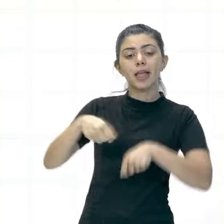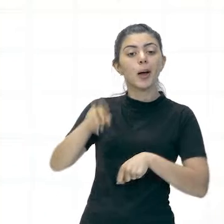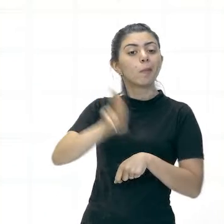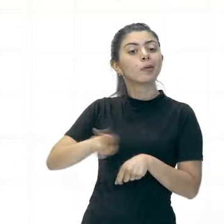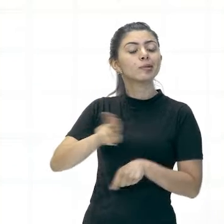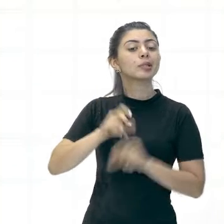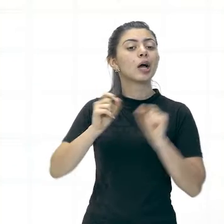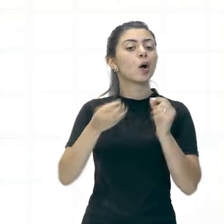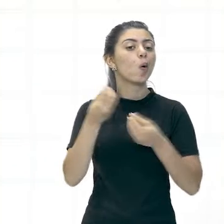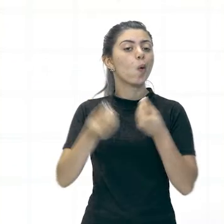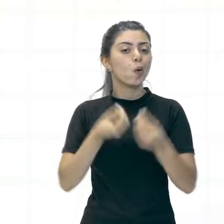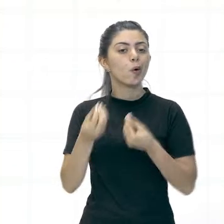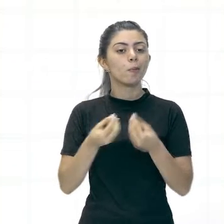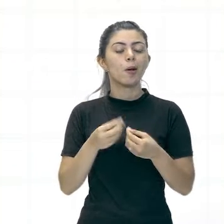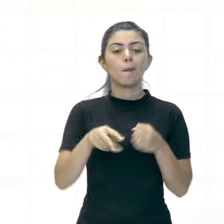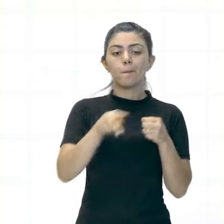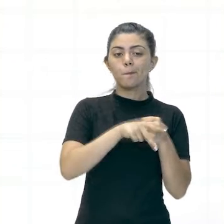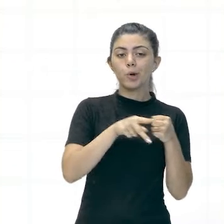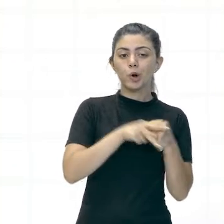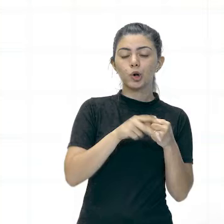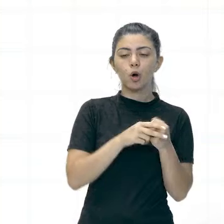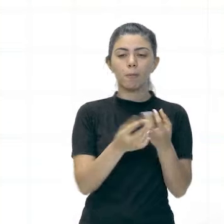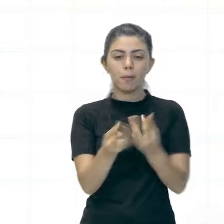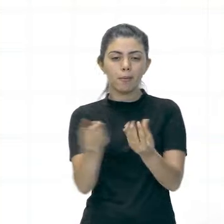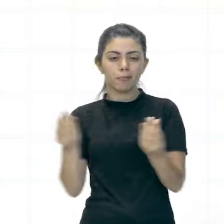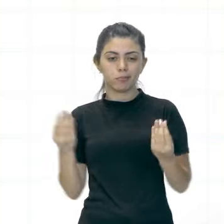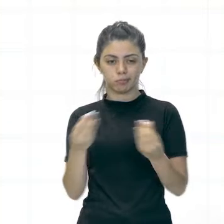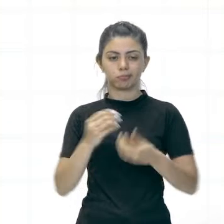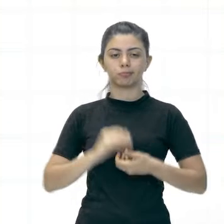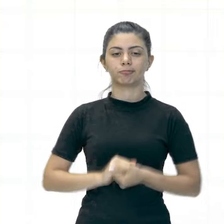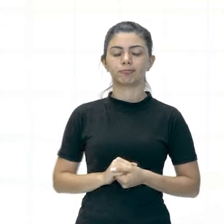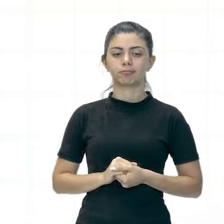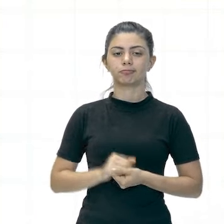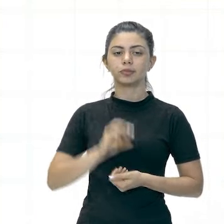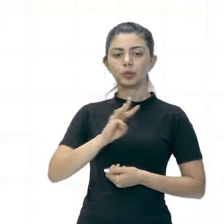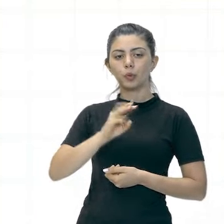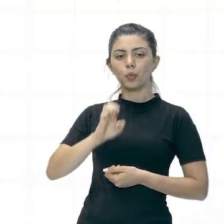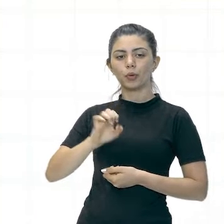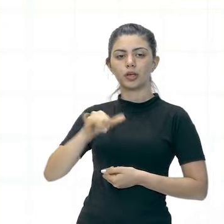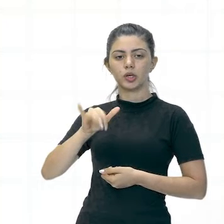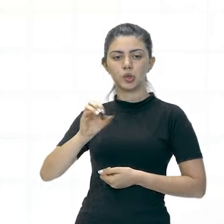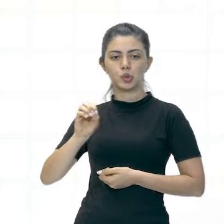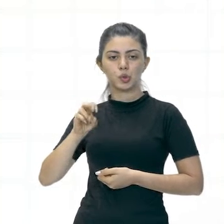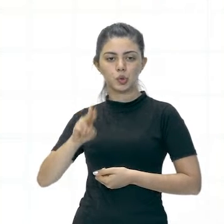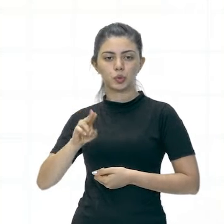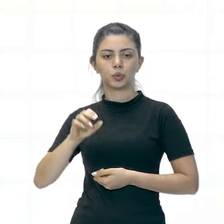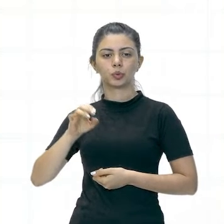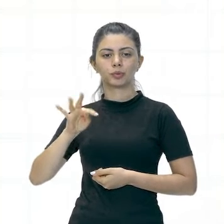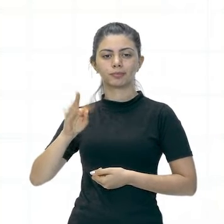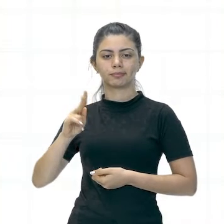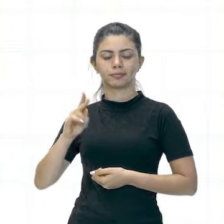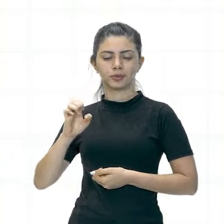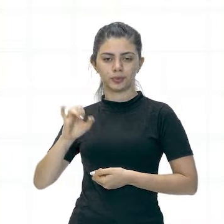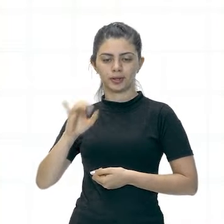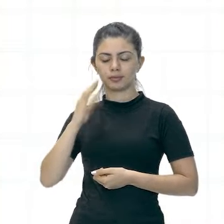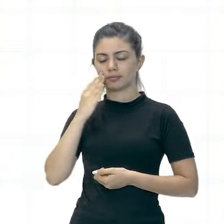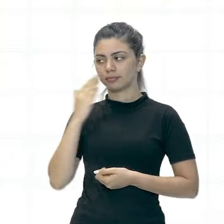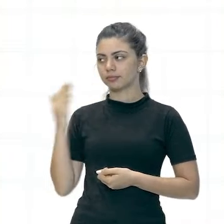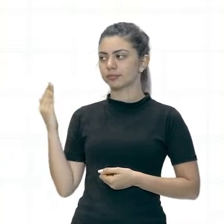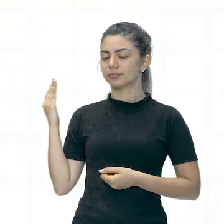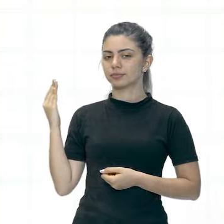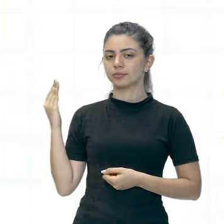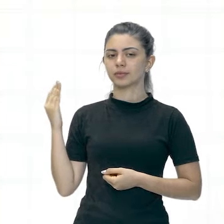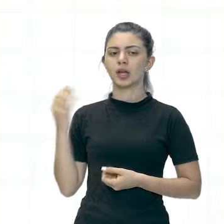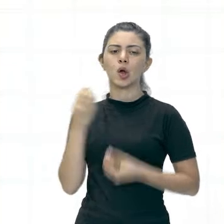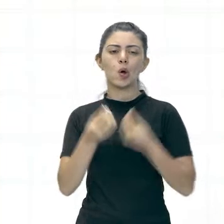utilizar com os pronomes do plural. You, we, they. Então, qual é